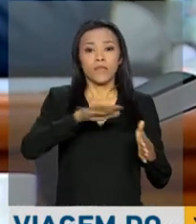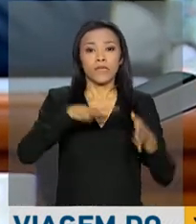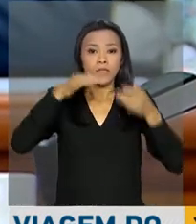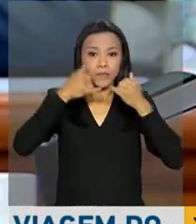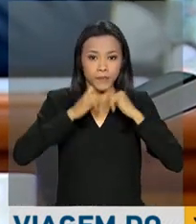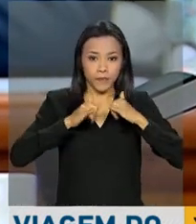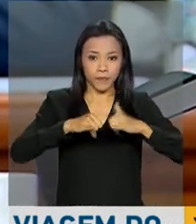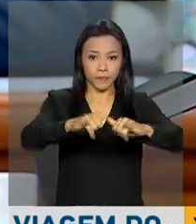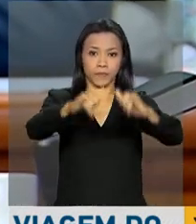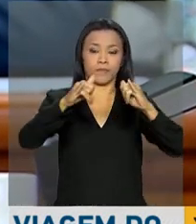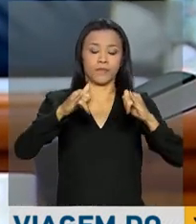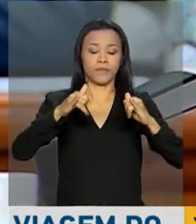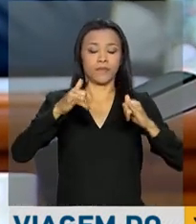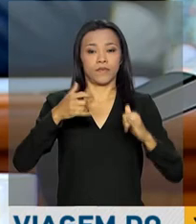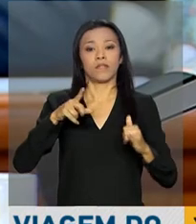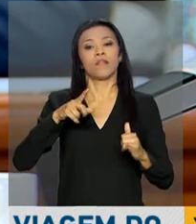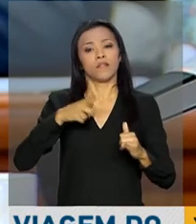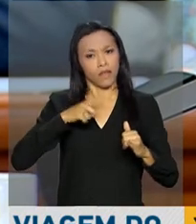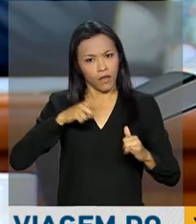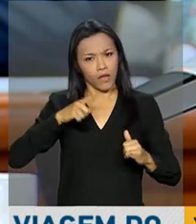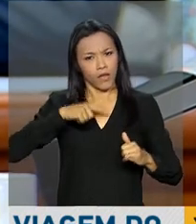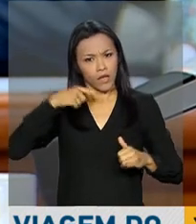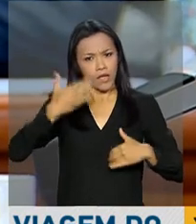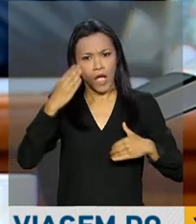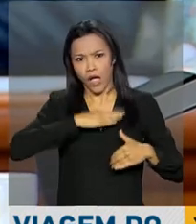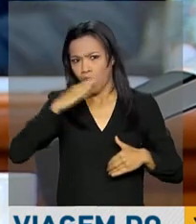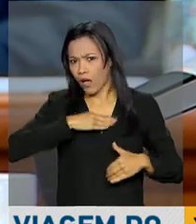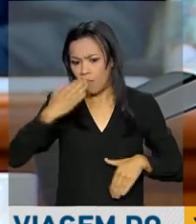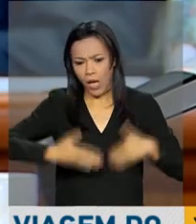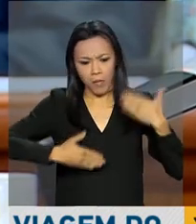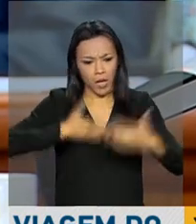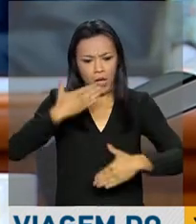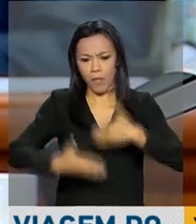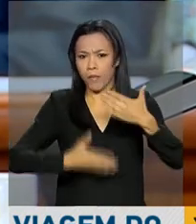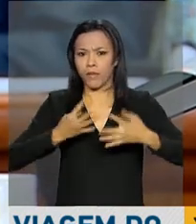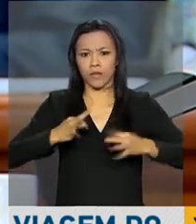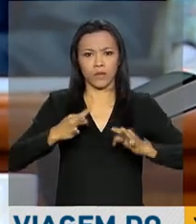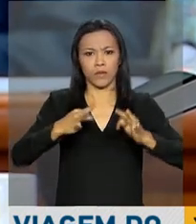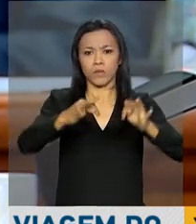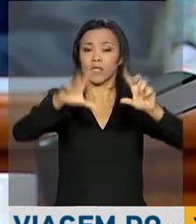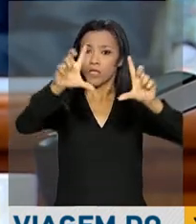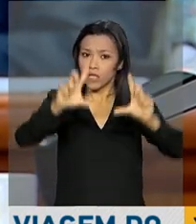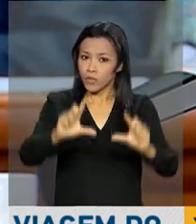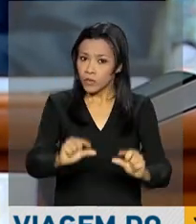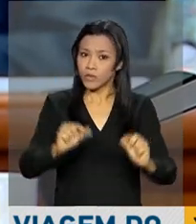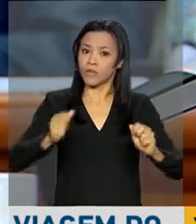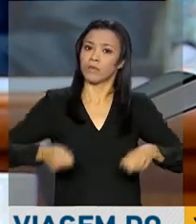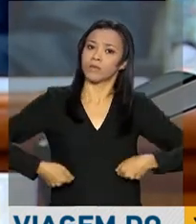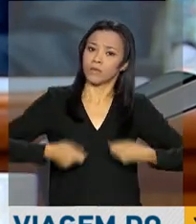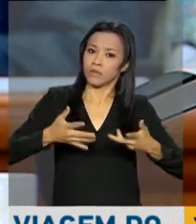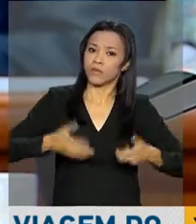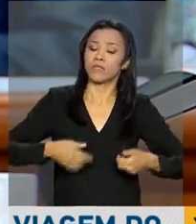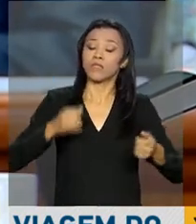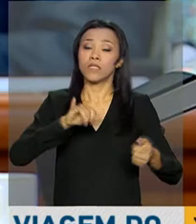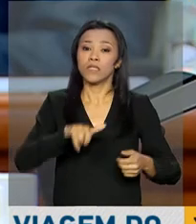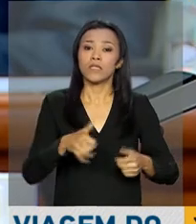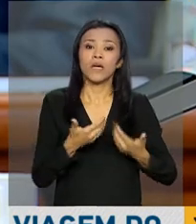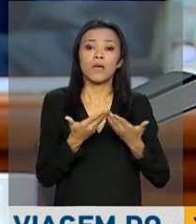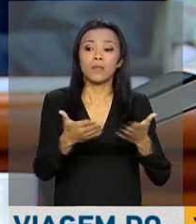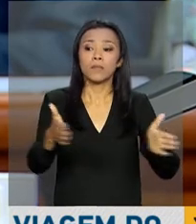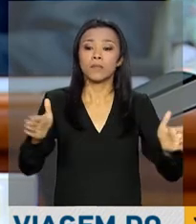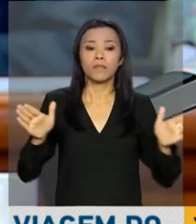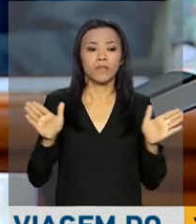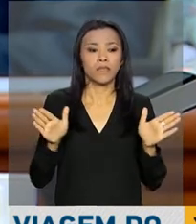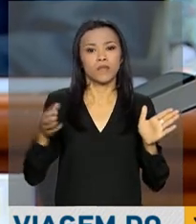as tecnologias têm avançado rapidamente, reduzindo custos e ampliando as oportunidades